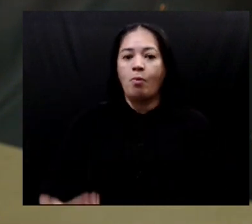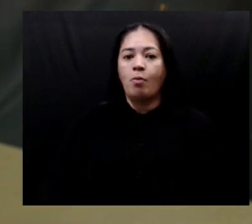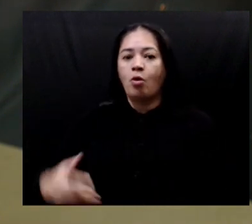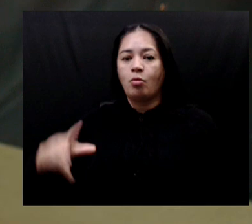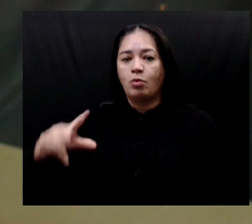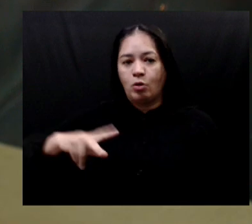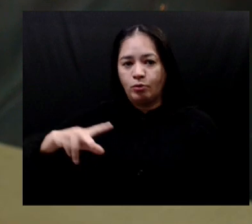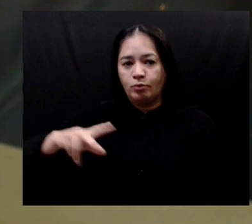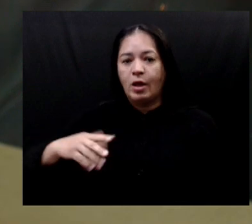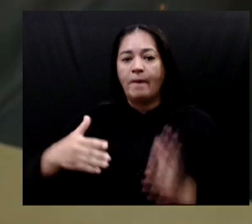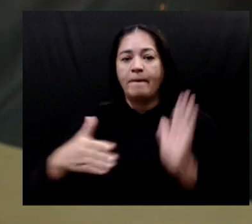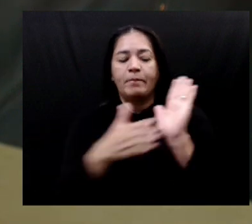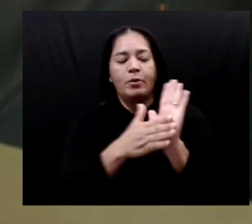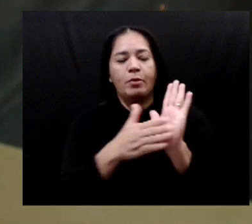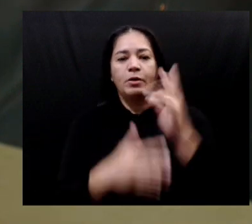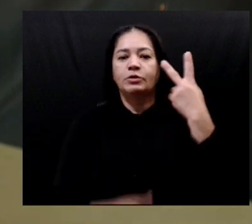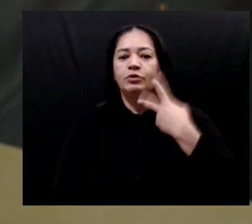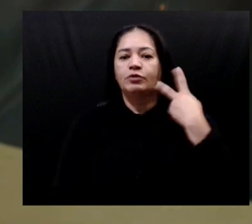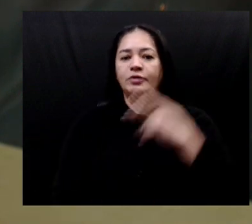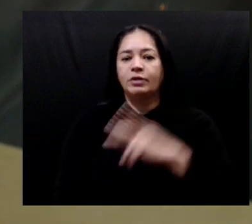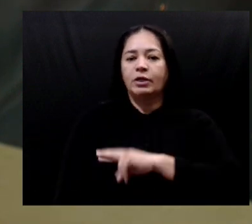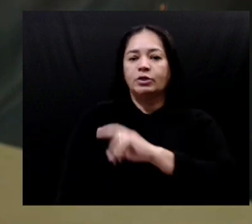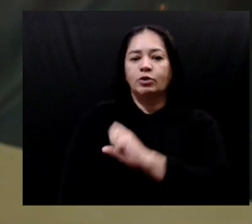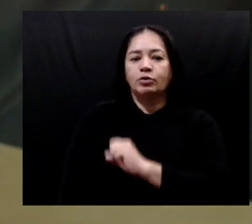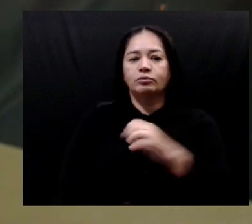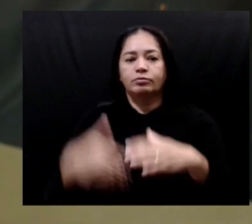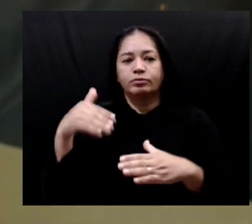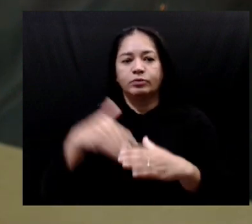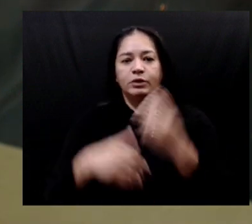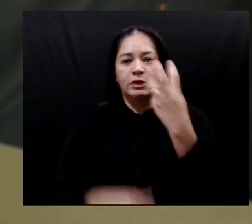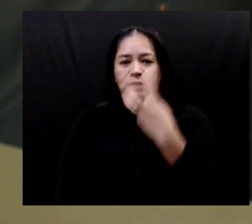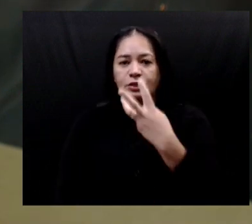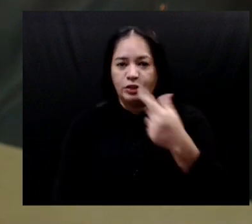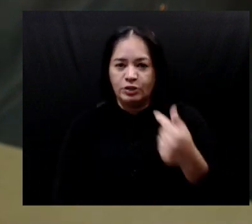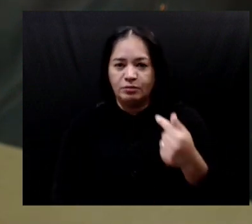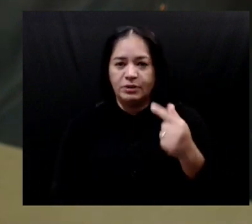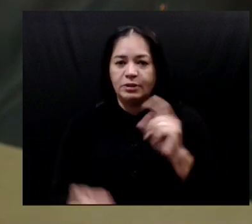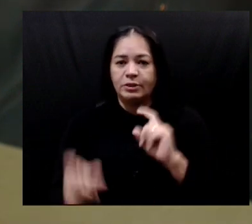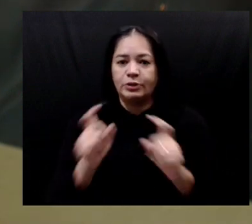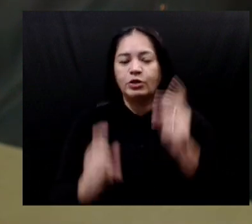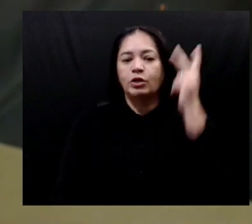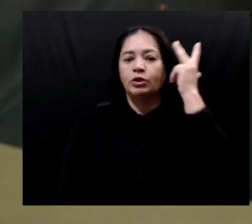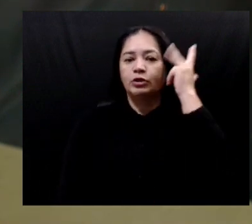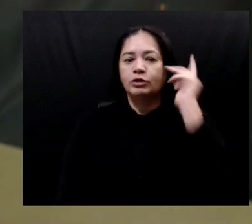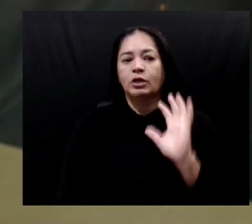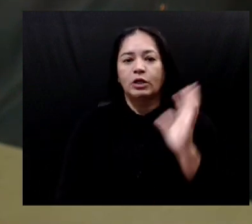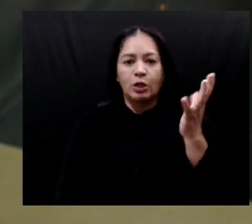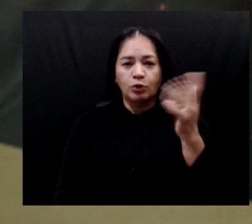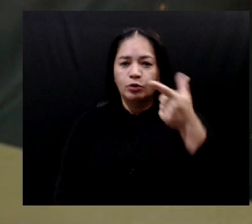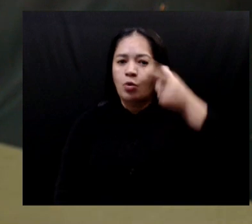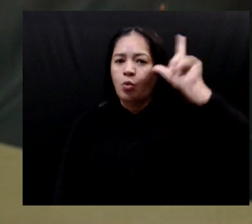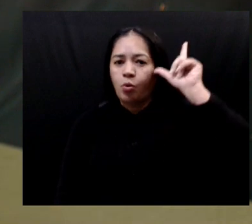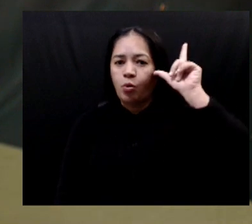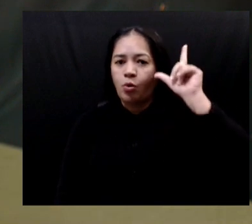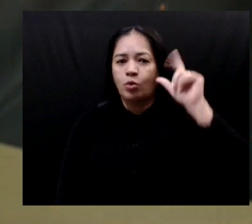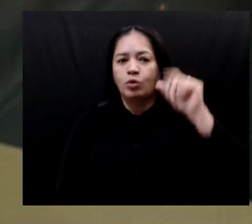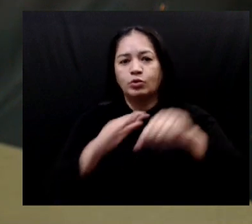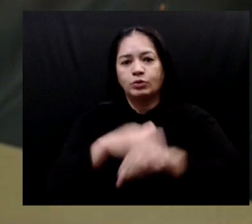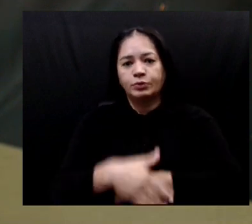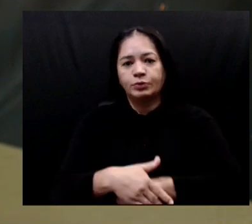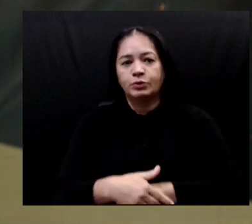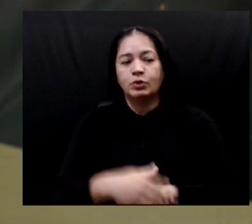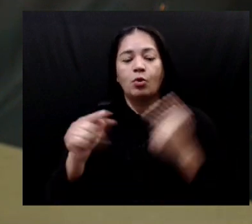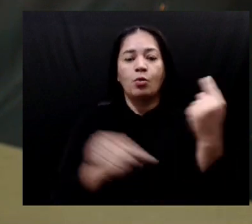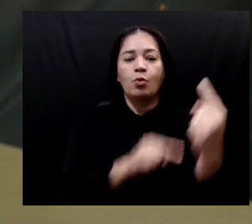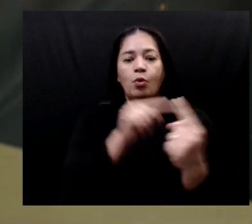Ela foi votada na 37ª reunião ordinária, que foi realizada ontem à noite. O objetivo é permitir o